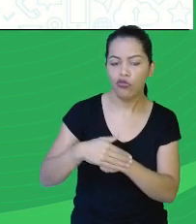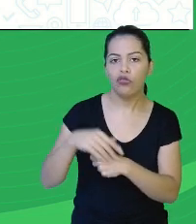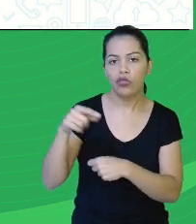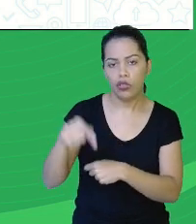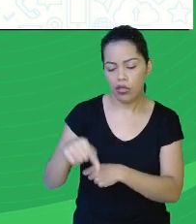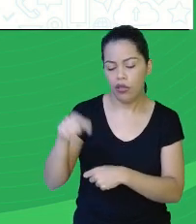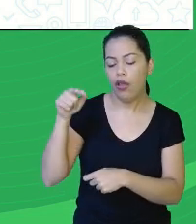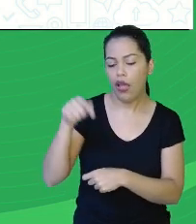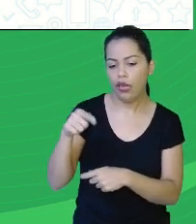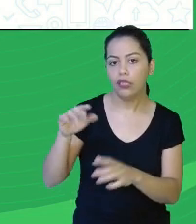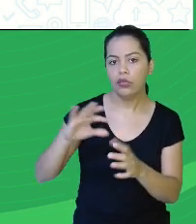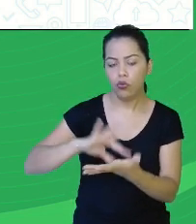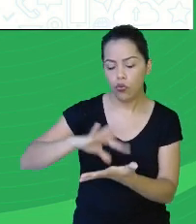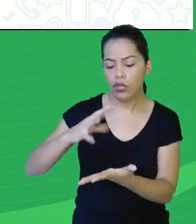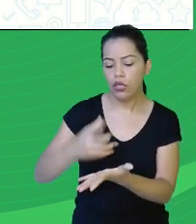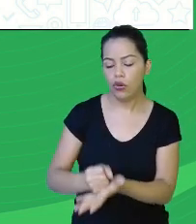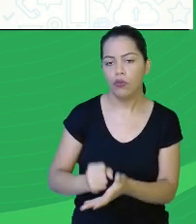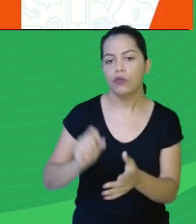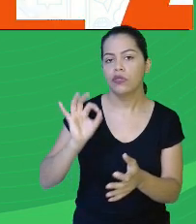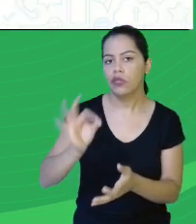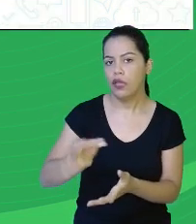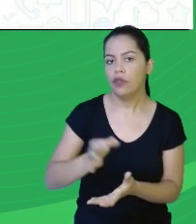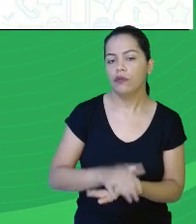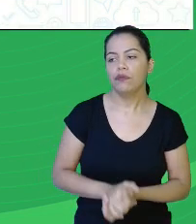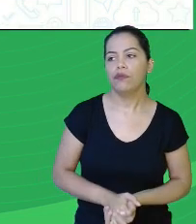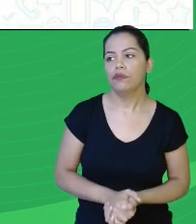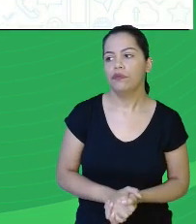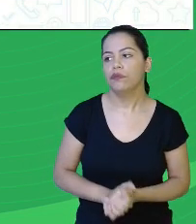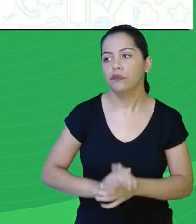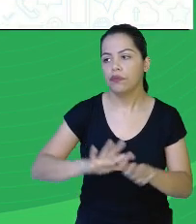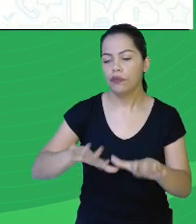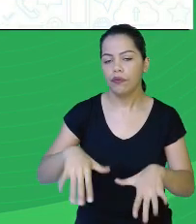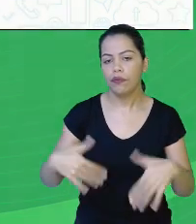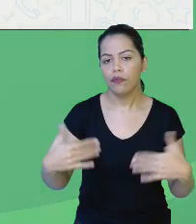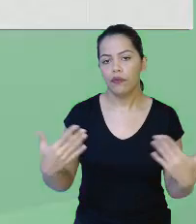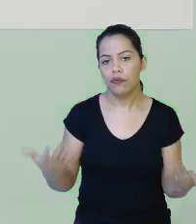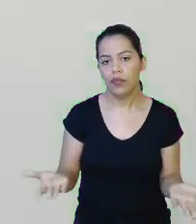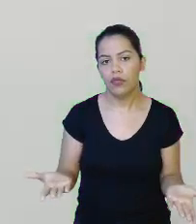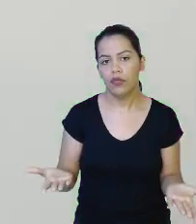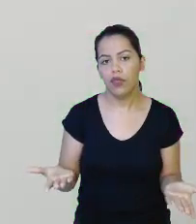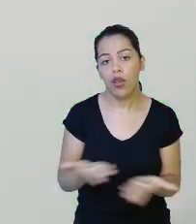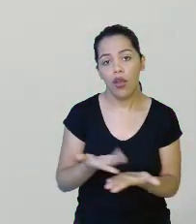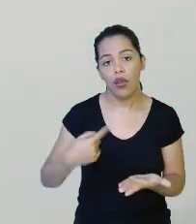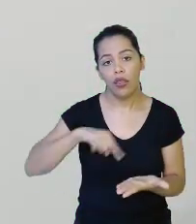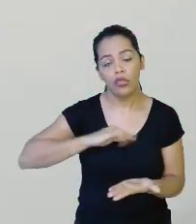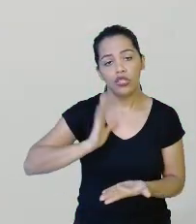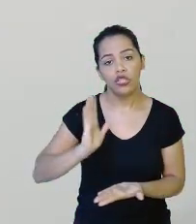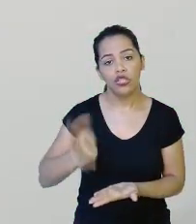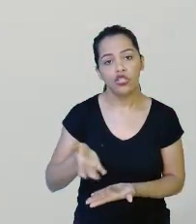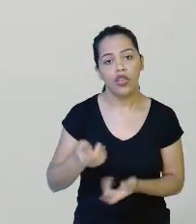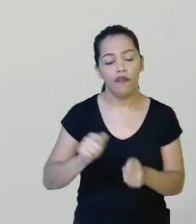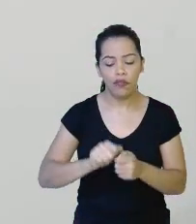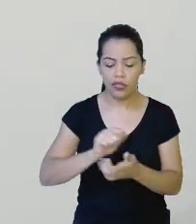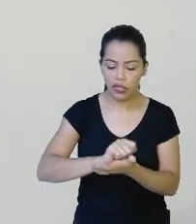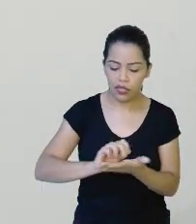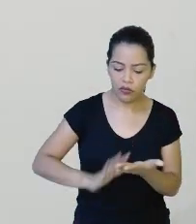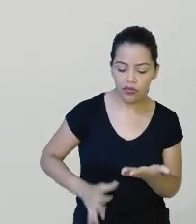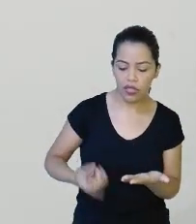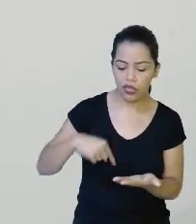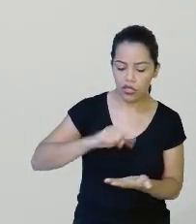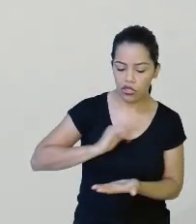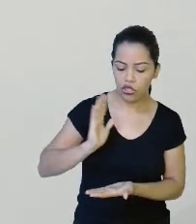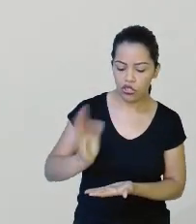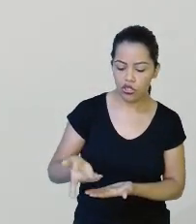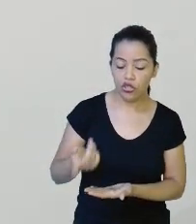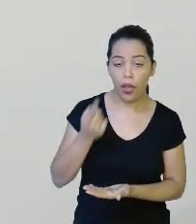seus senhores. Não é exatamente isso. Então, agora que a gente já fez a atividade, que a gente